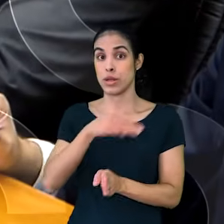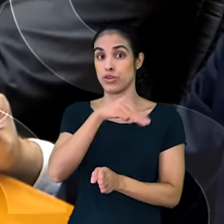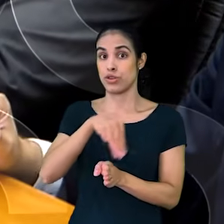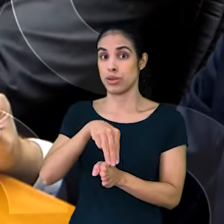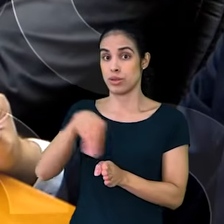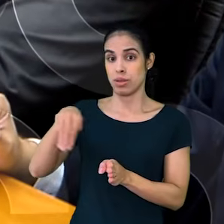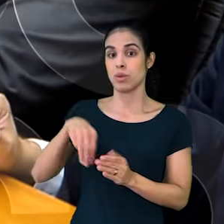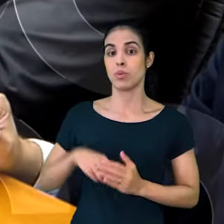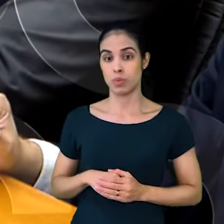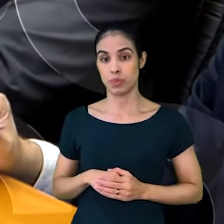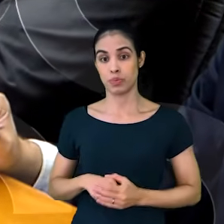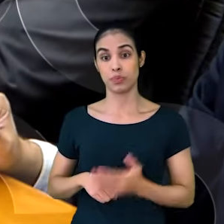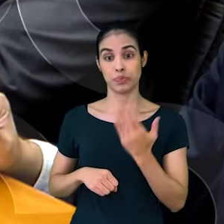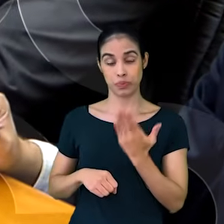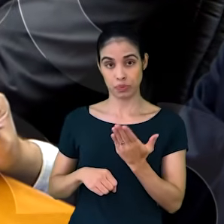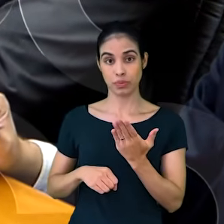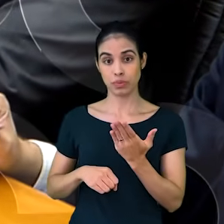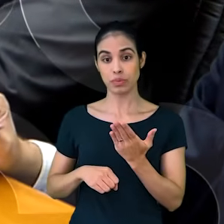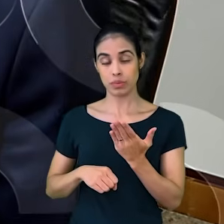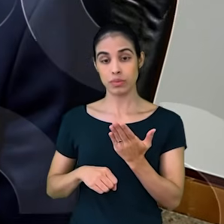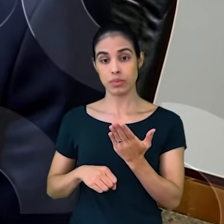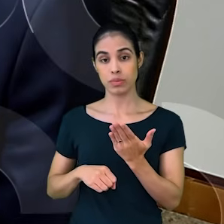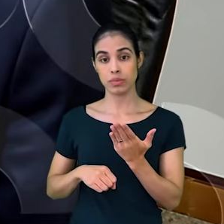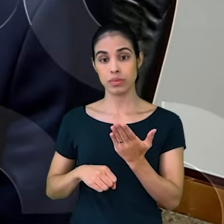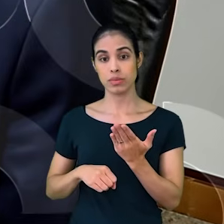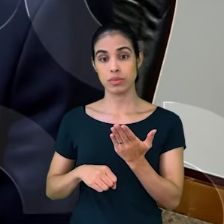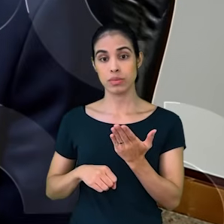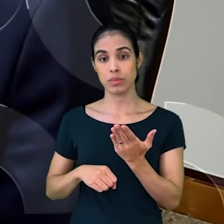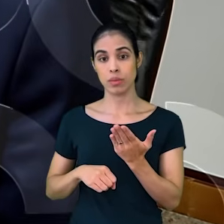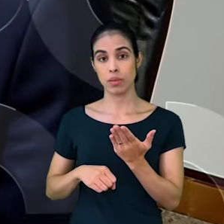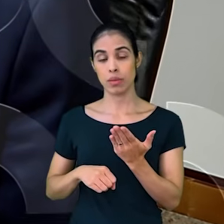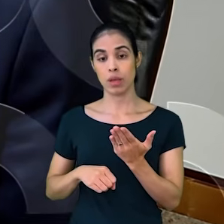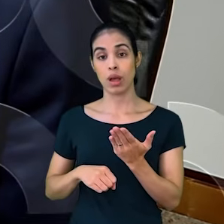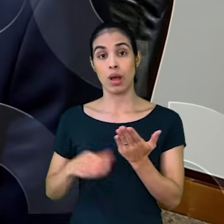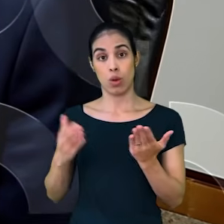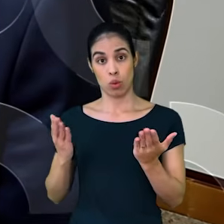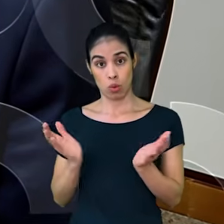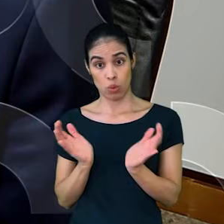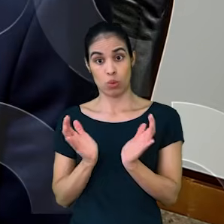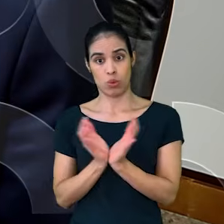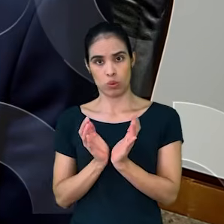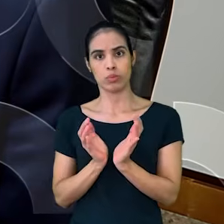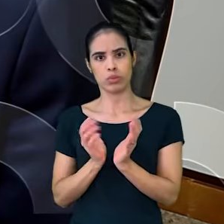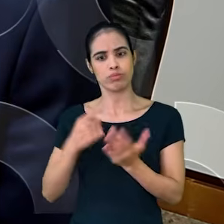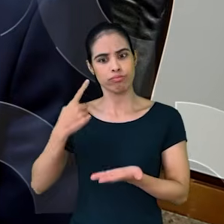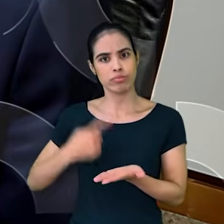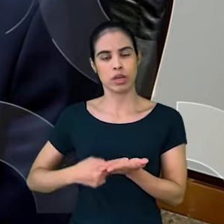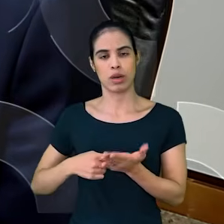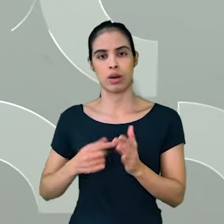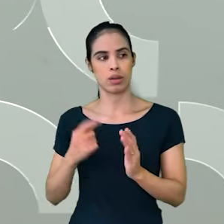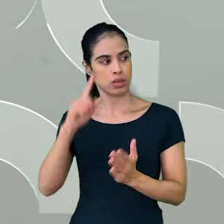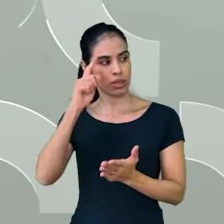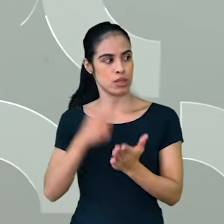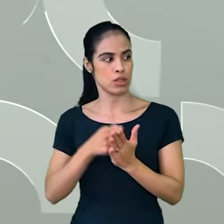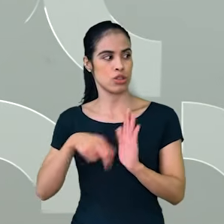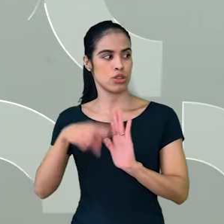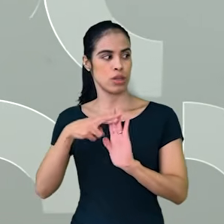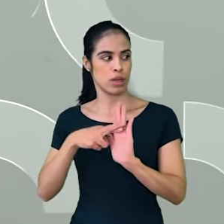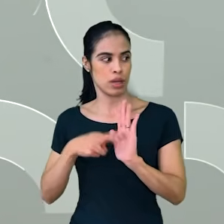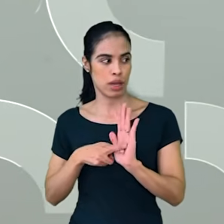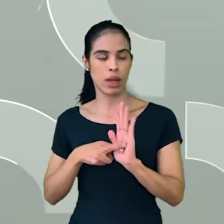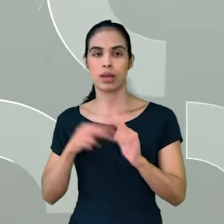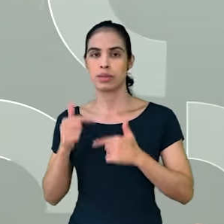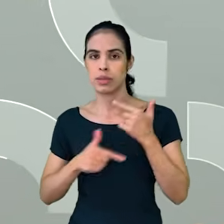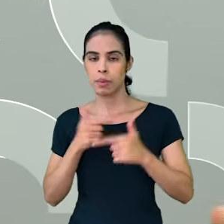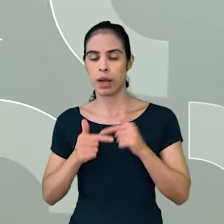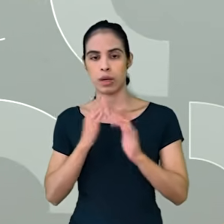mediação foi conduzida pelo Centro Judiciário de Métodos Consensuais de Solução de Conflitos. O novo acordo define regras para organização de